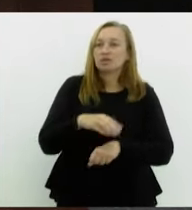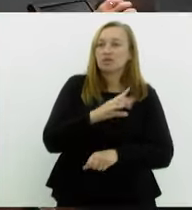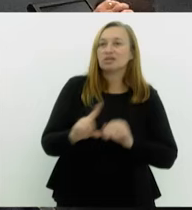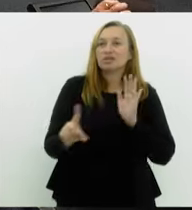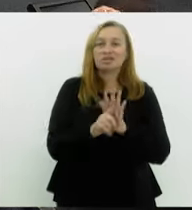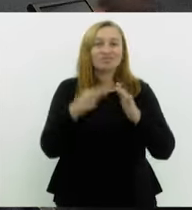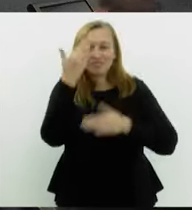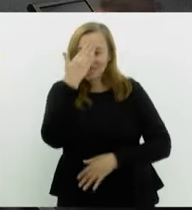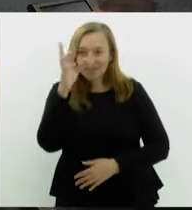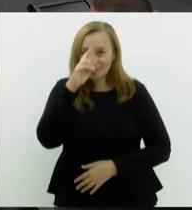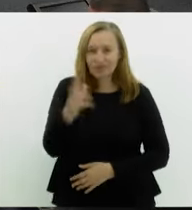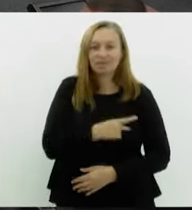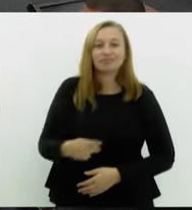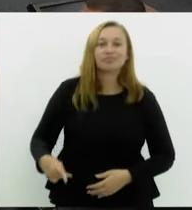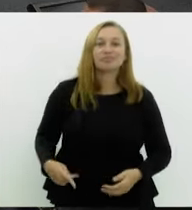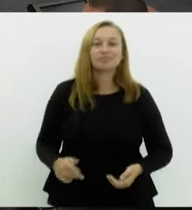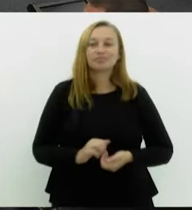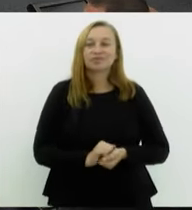presidente.